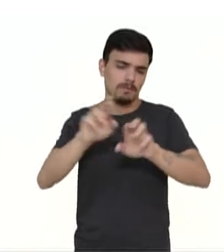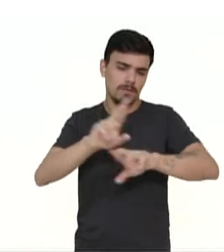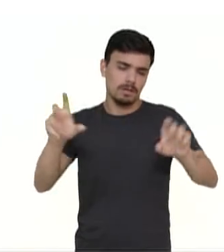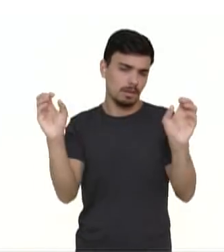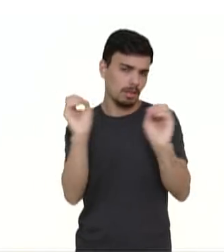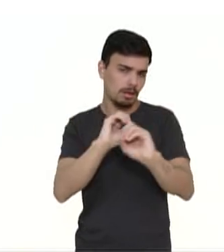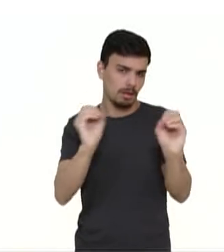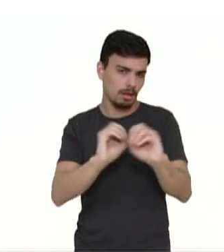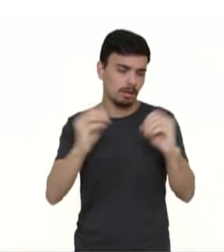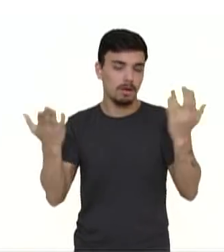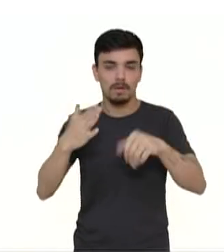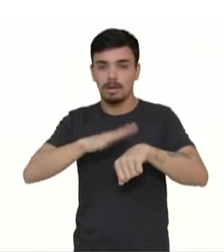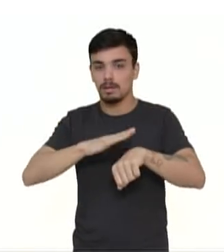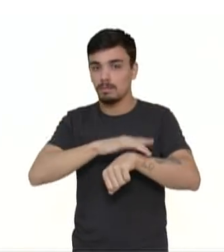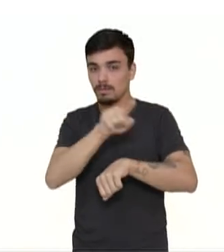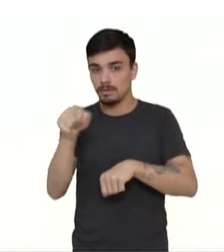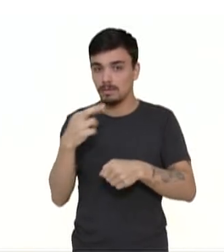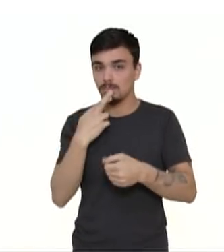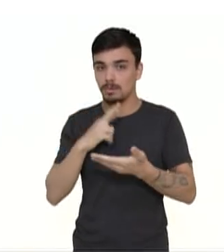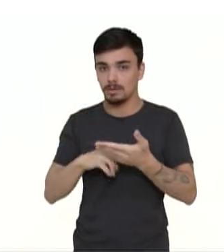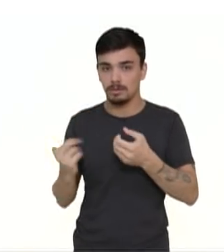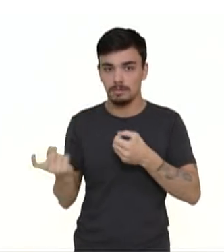diferença. Mais um tempo para essa questão.